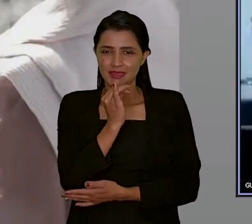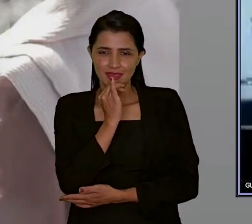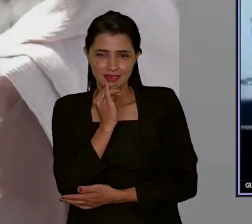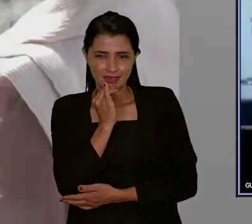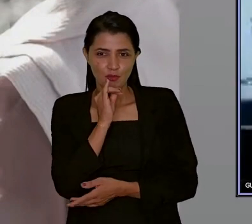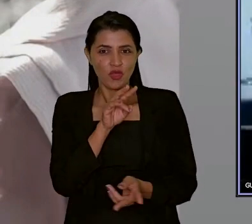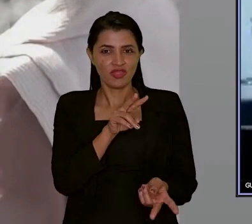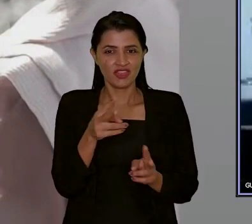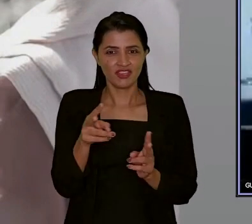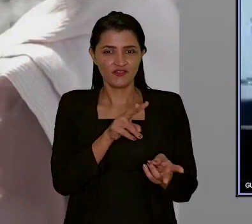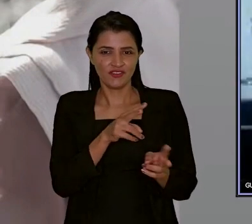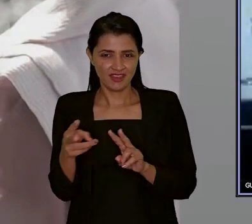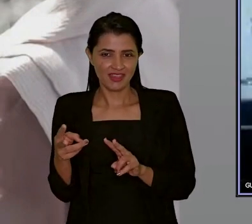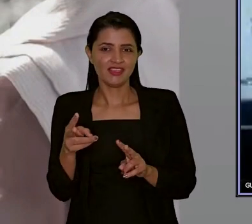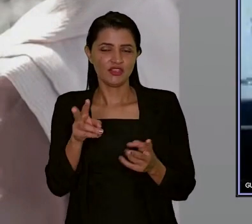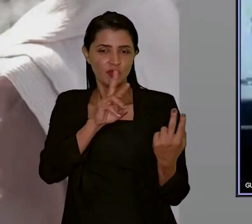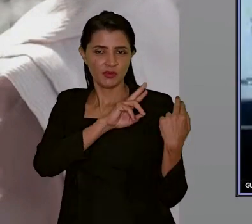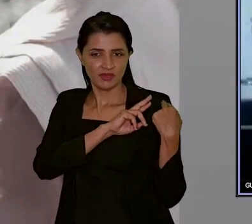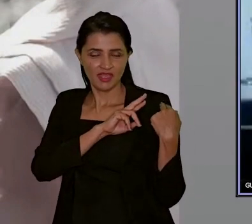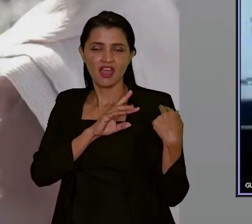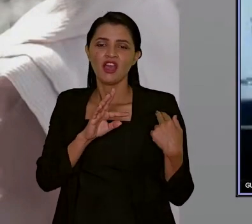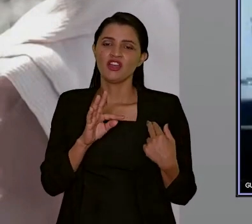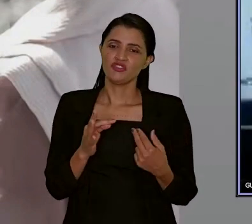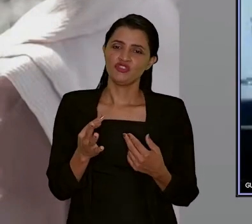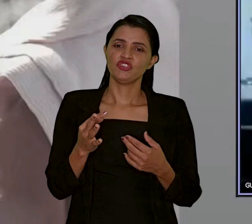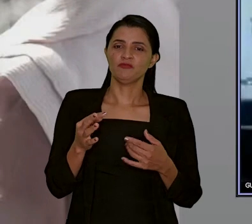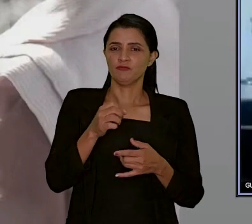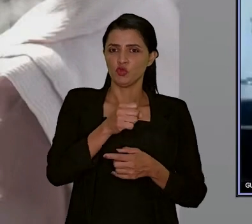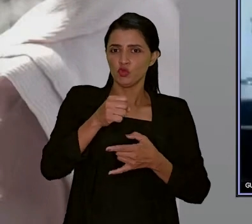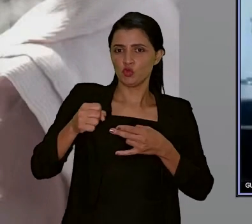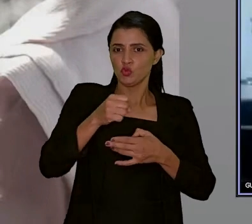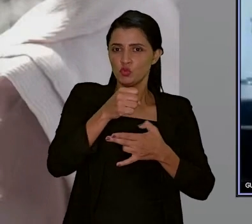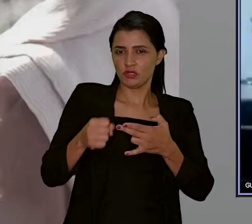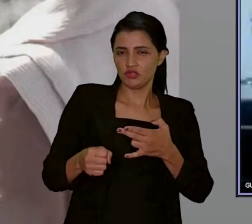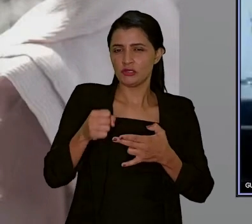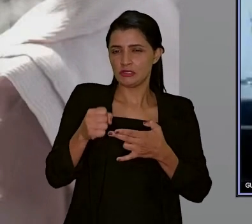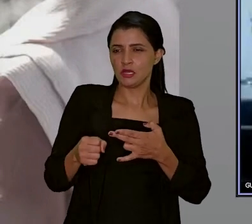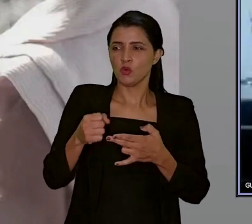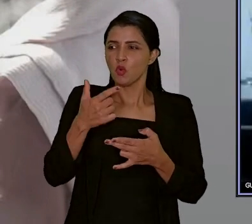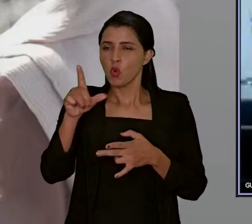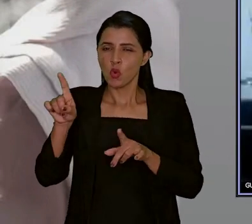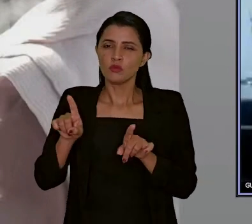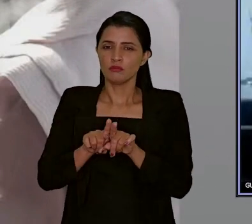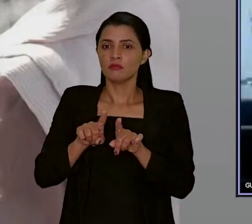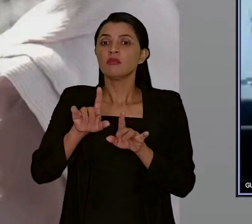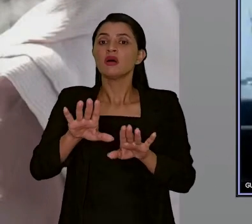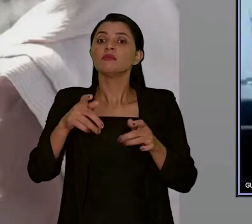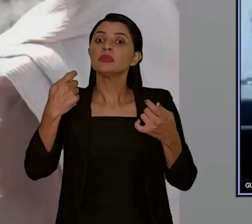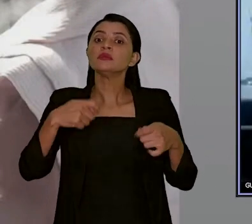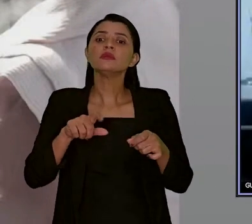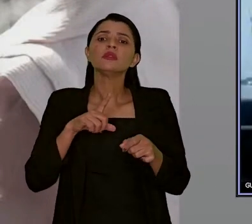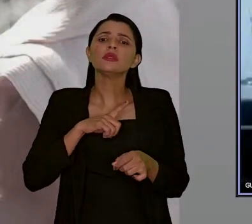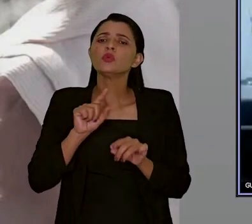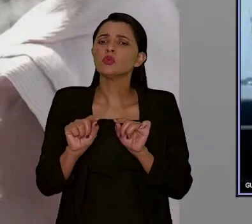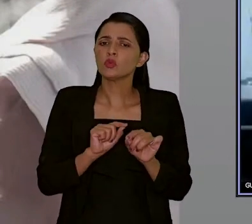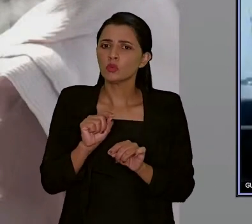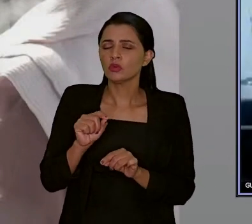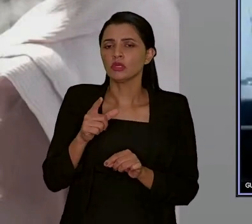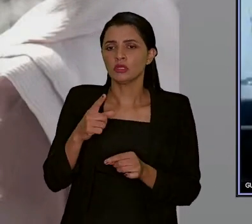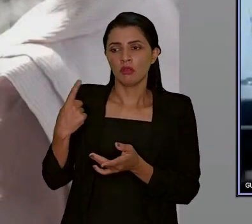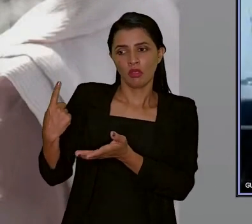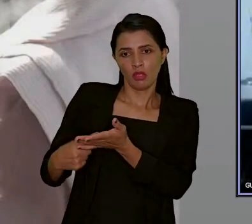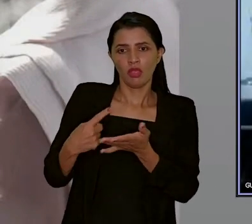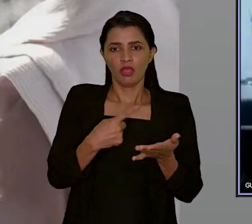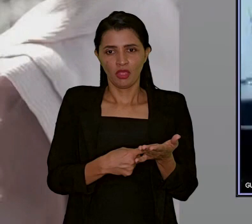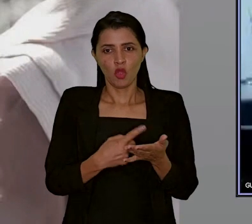de jurisdição, né, entre outras, né? Quer dizer, para isso você precisa ter o consenso entre os dois